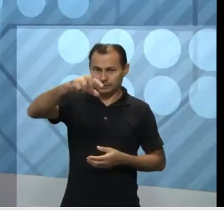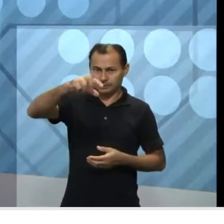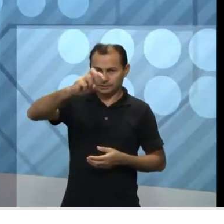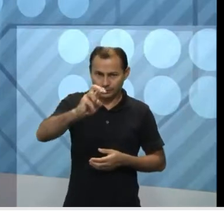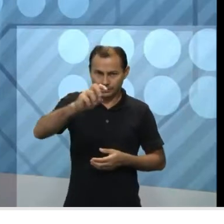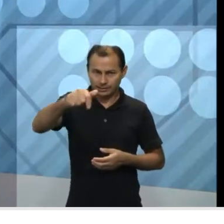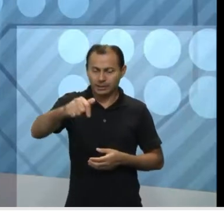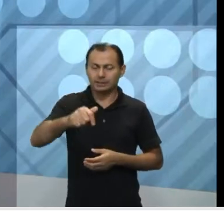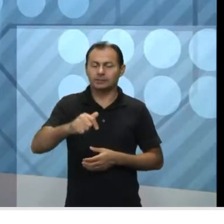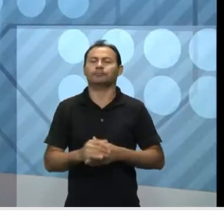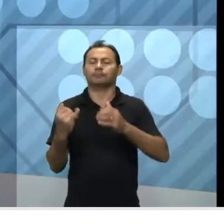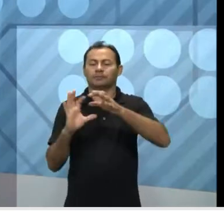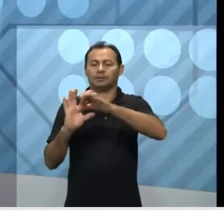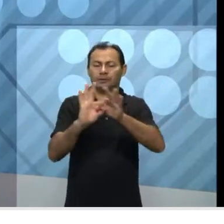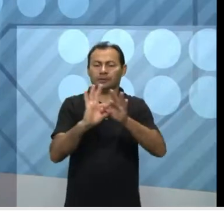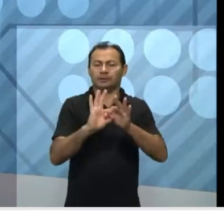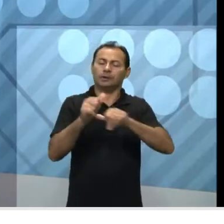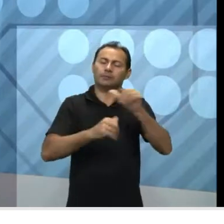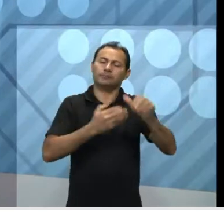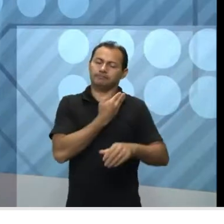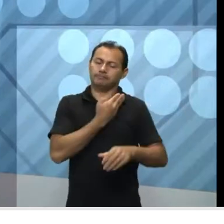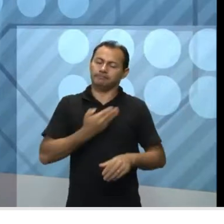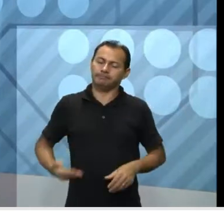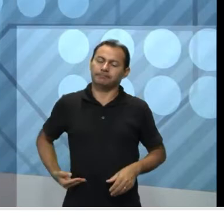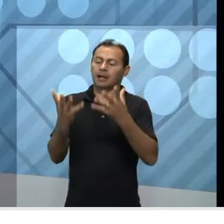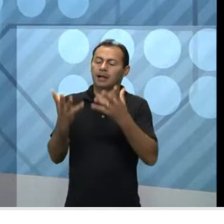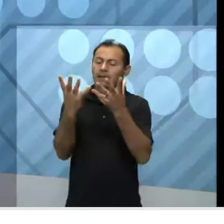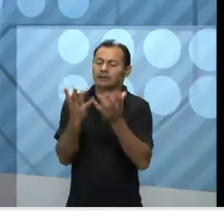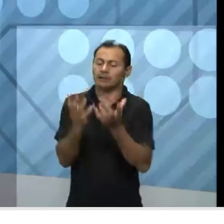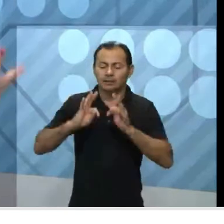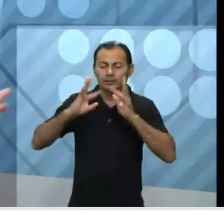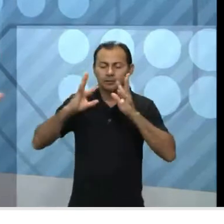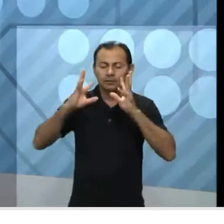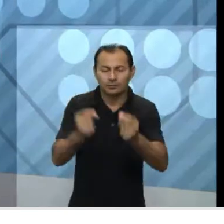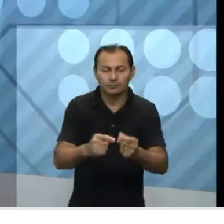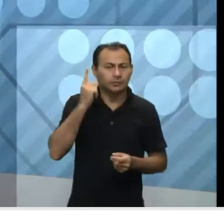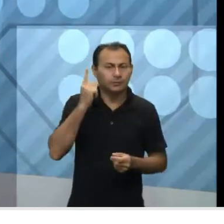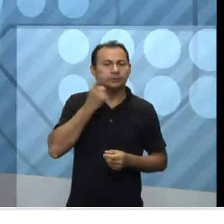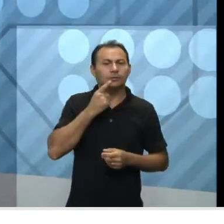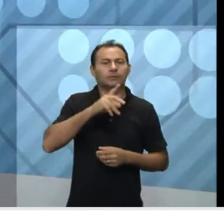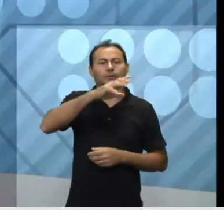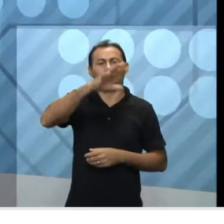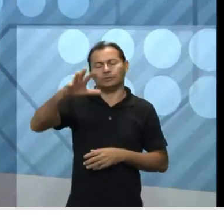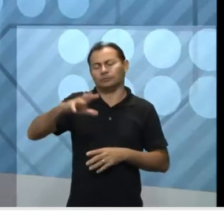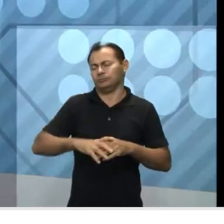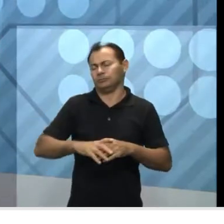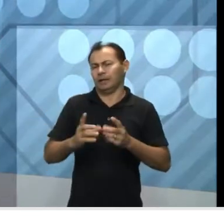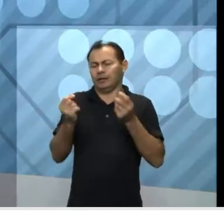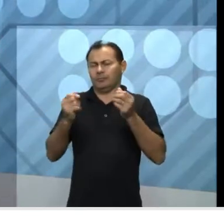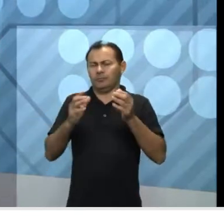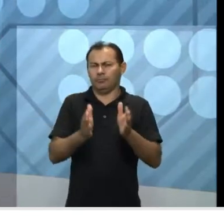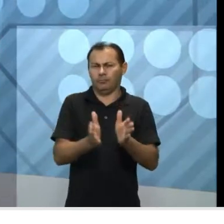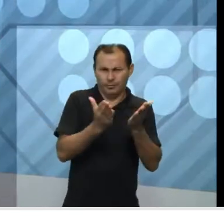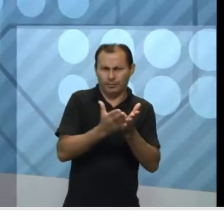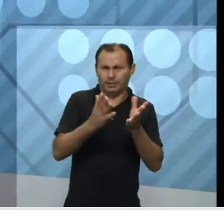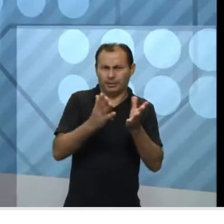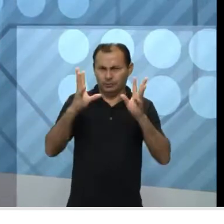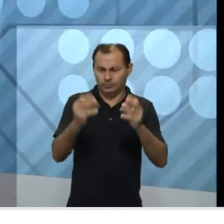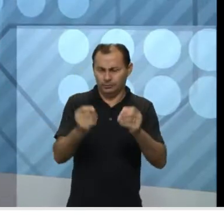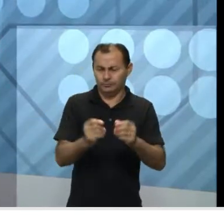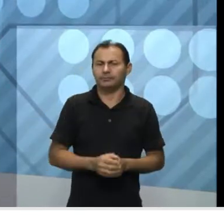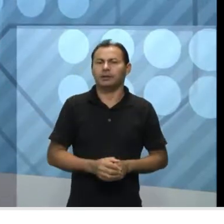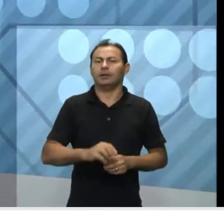vai atender agora todos os surdos de outras camadas sociais. Ernest Rouet, como ele era surdo, ele